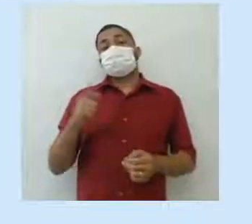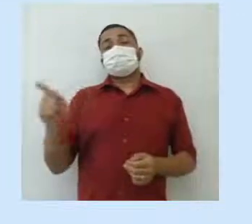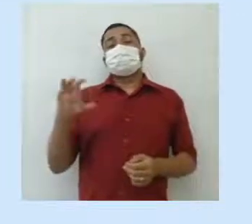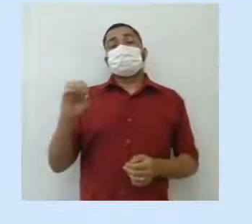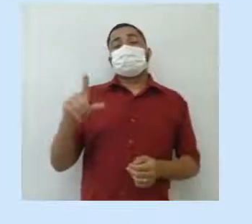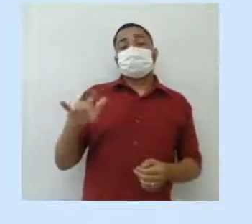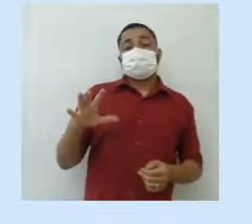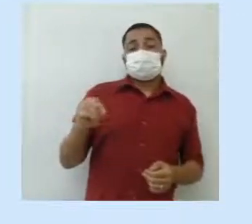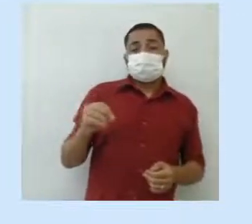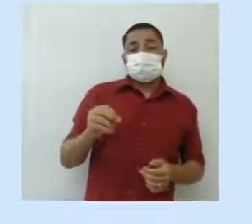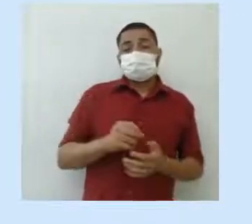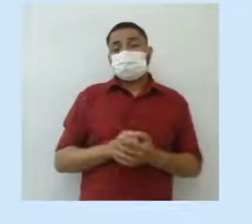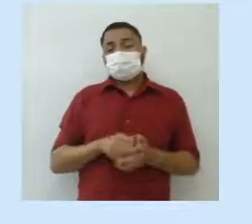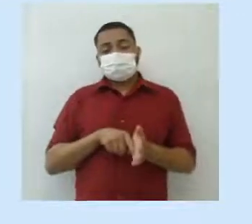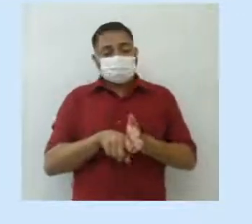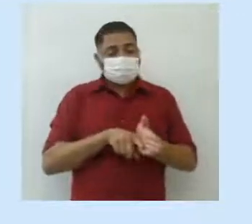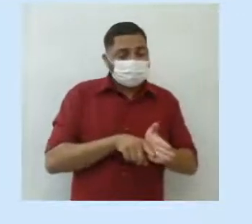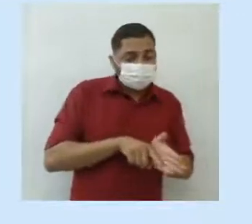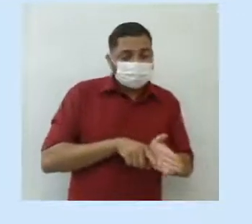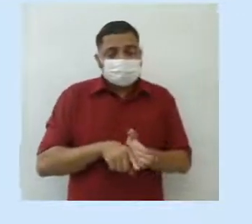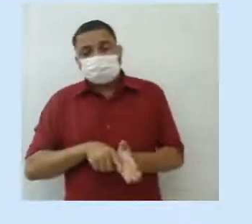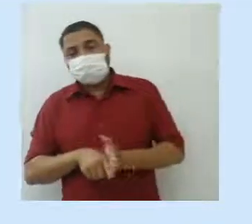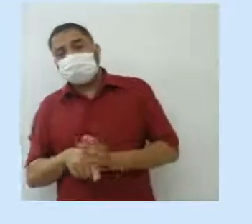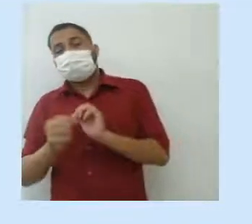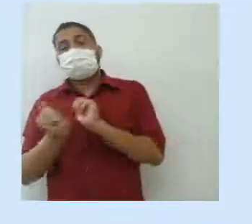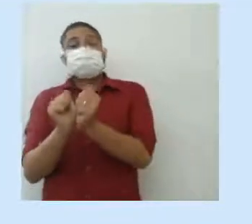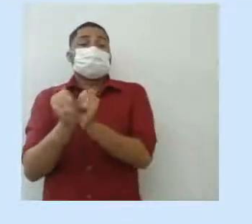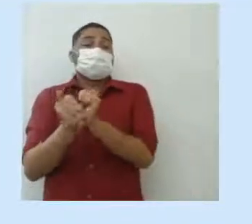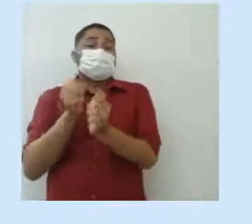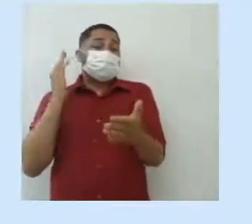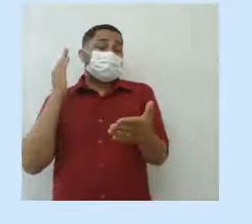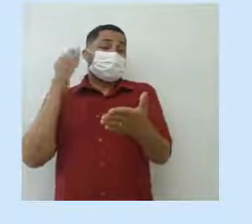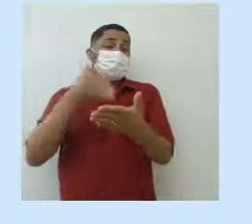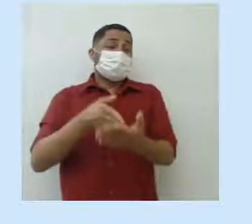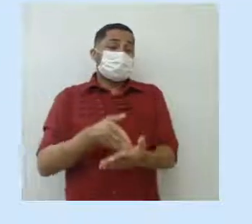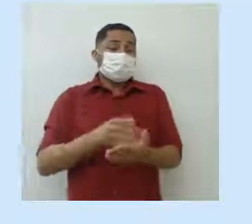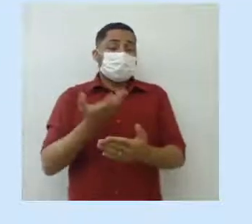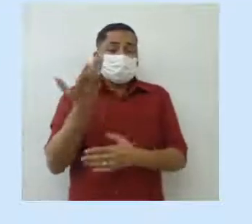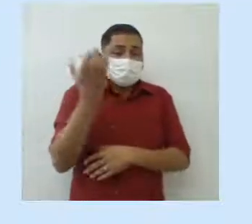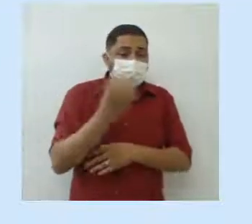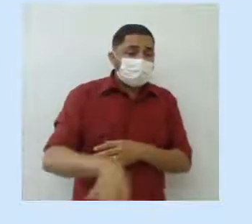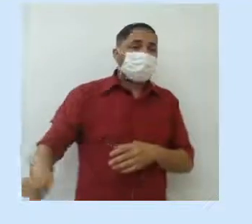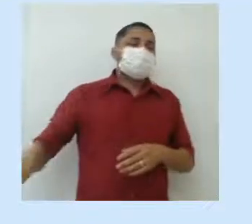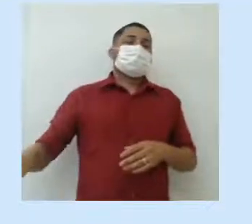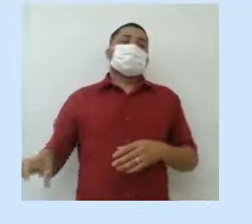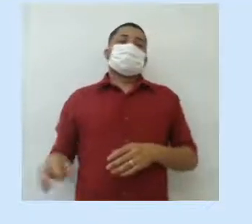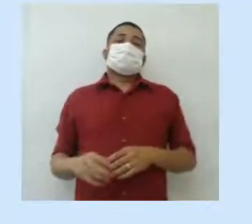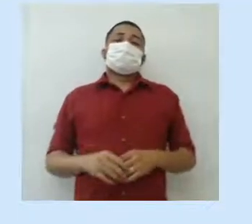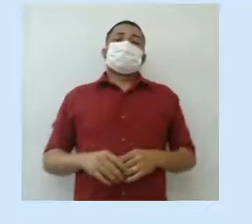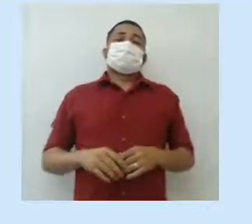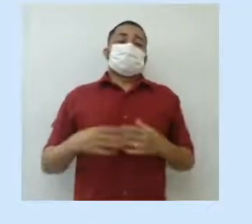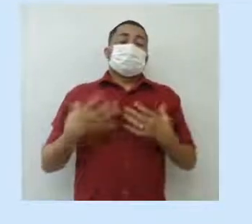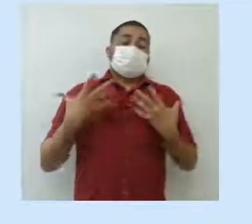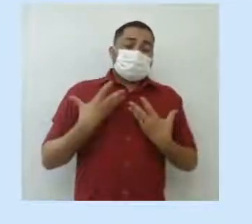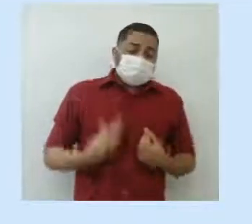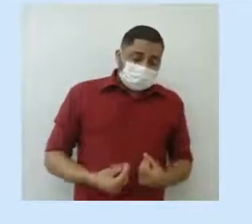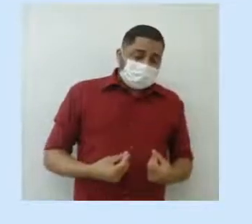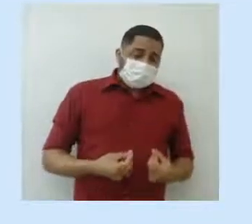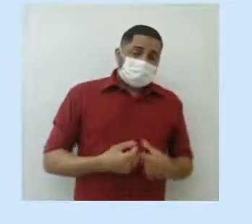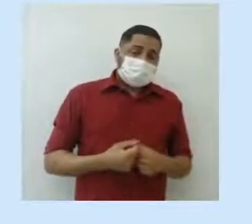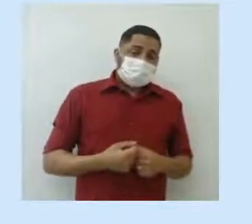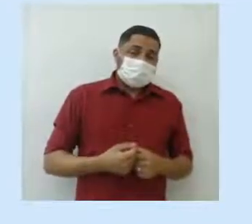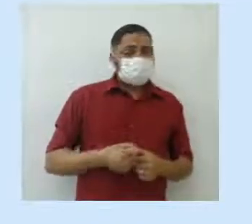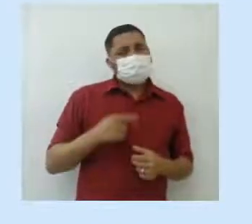explorar a mão de obra escrava até a completa exaustão. Esta era a